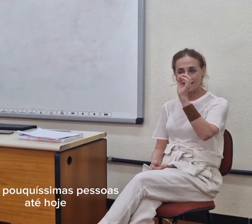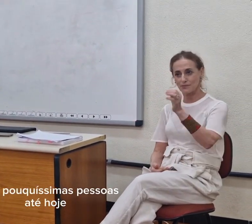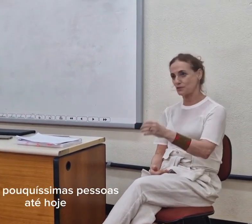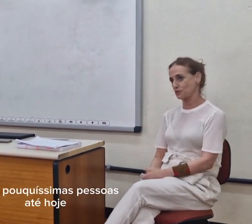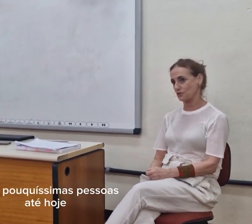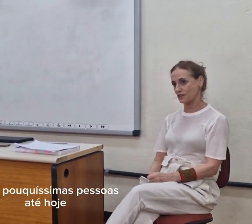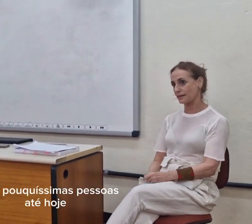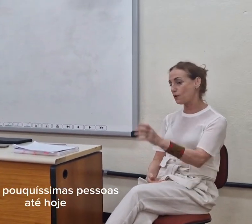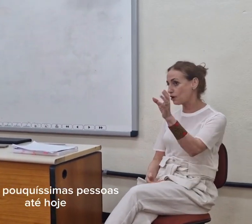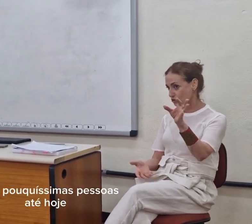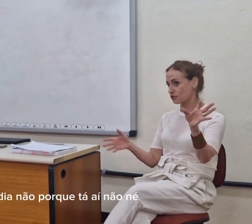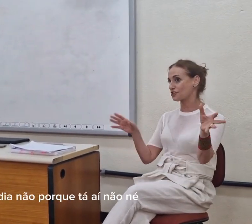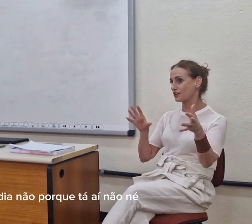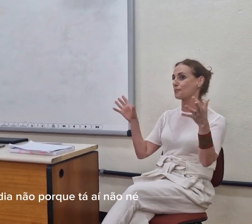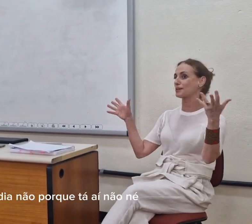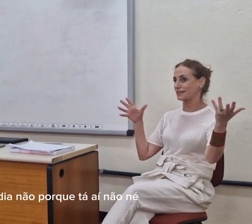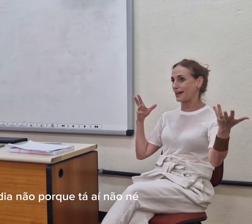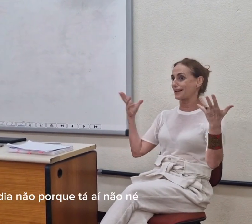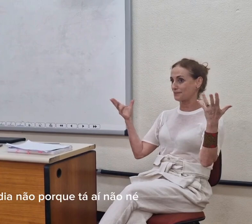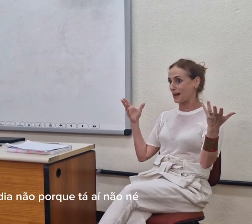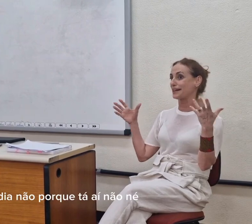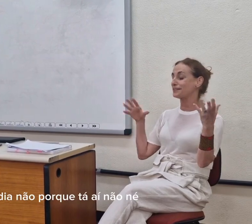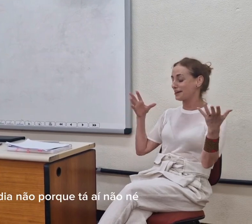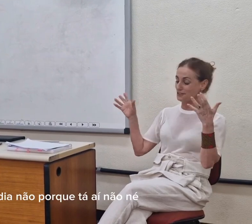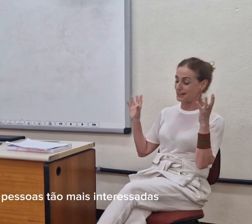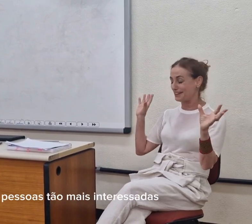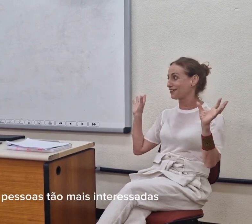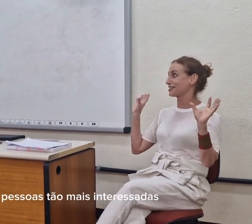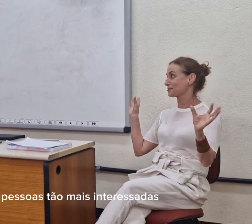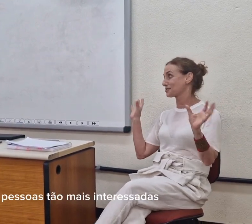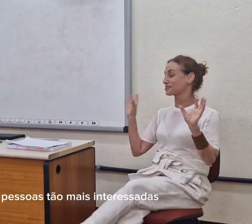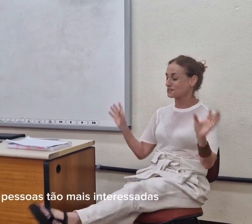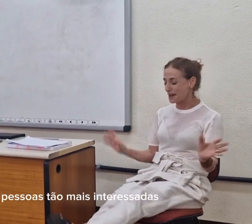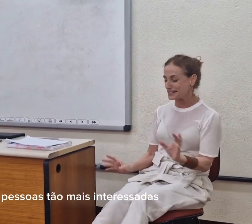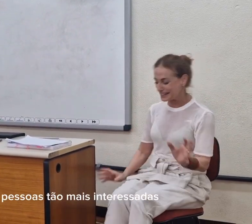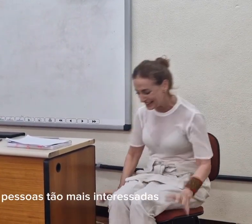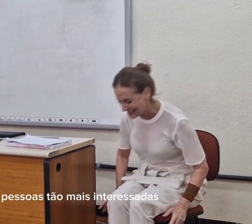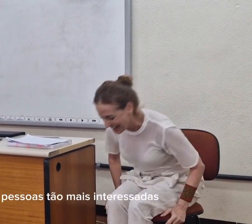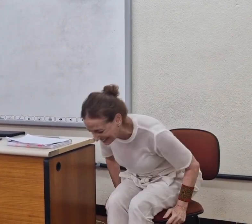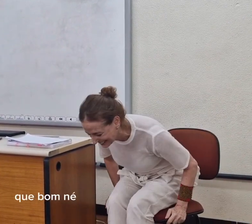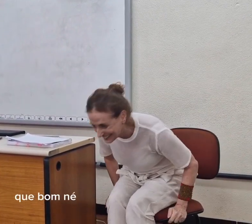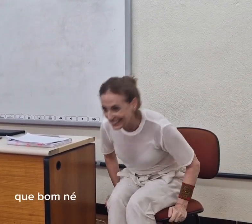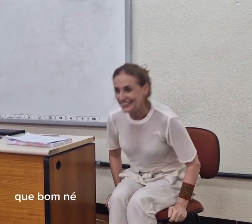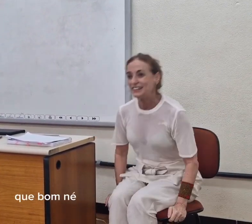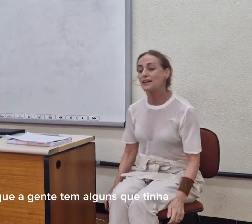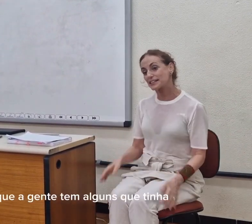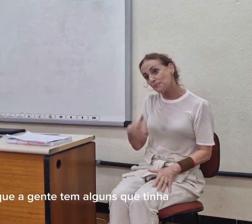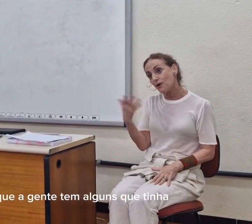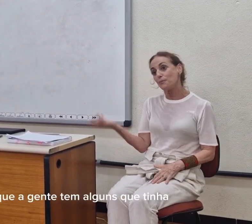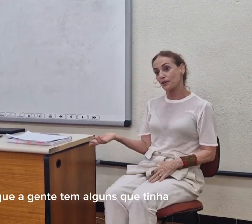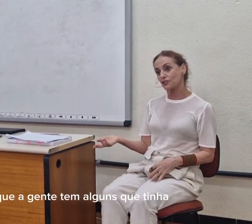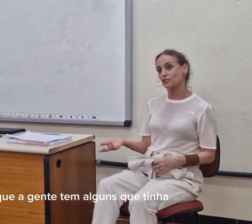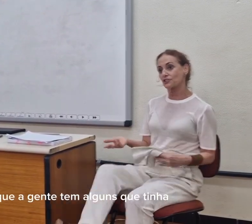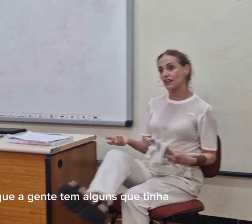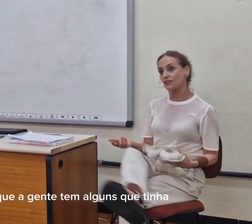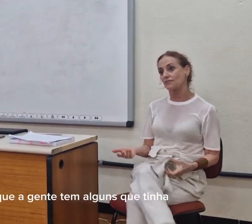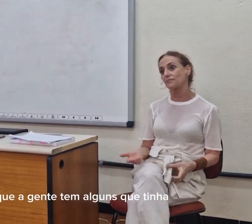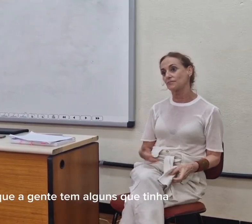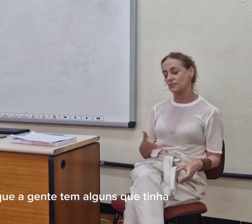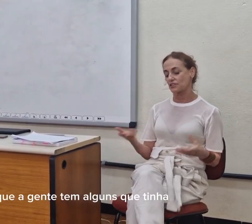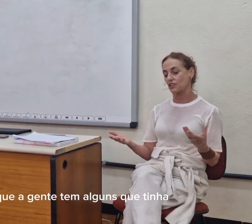foram pouquíssimas pessoas. Até hoje em dia não, porque tá aí não. Aí agora as pessoas estão mais interessadas. Que bom, né? Mas que bom, porque a